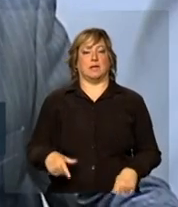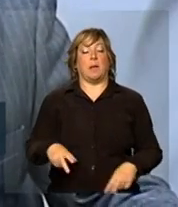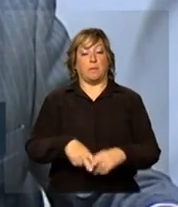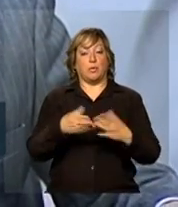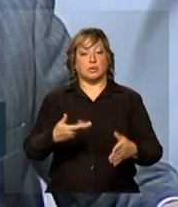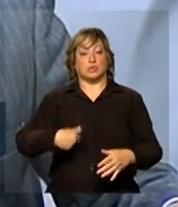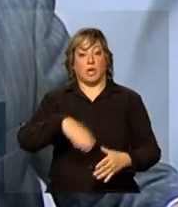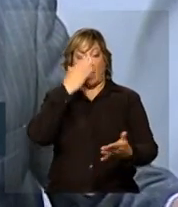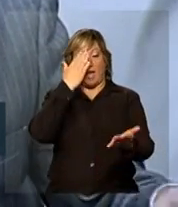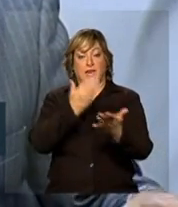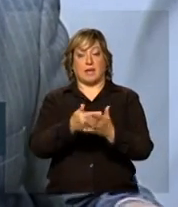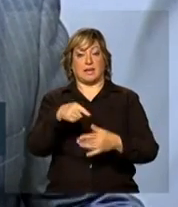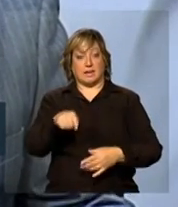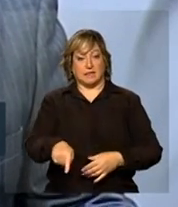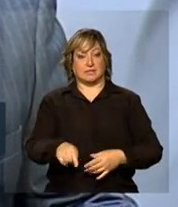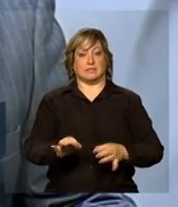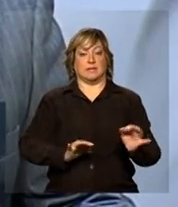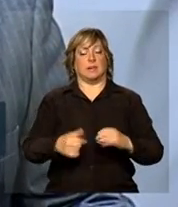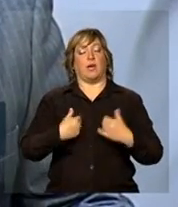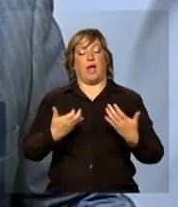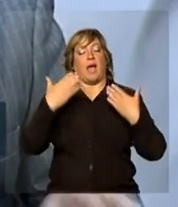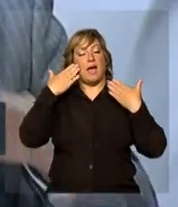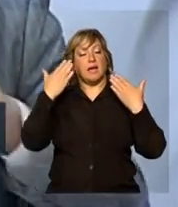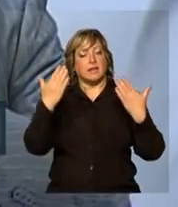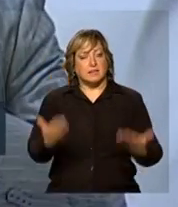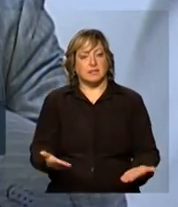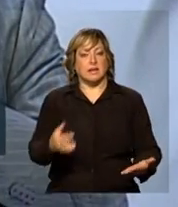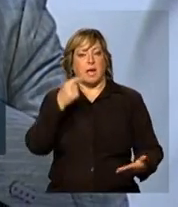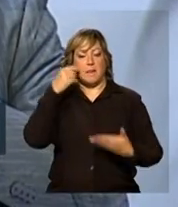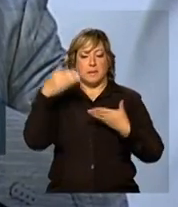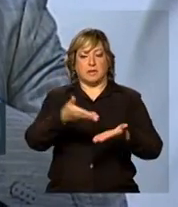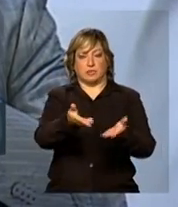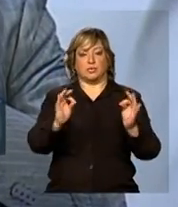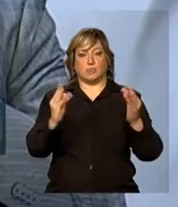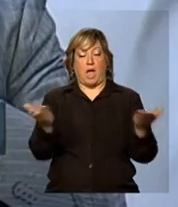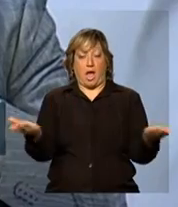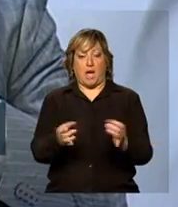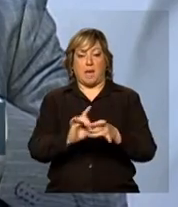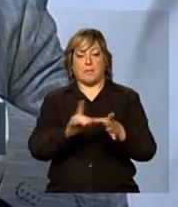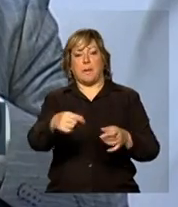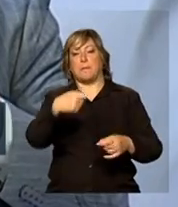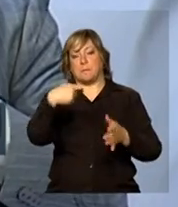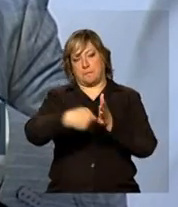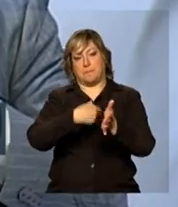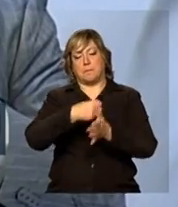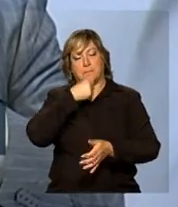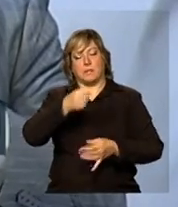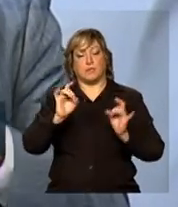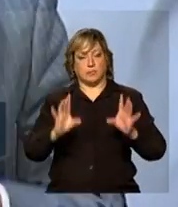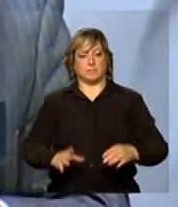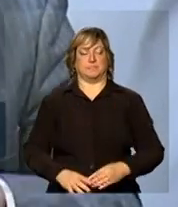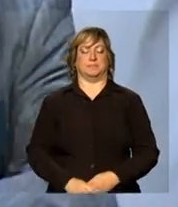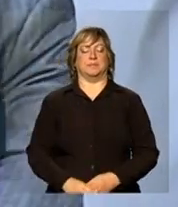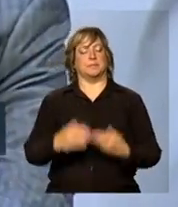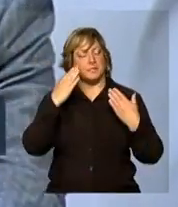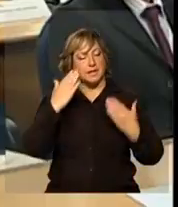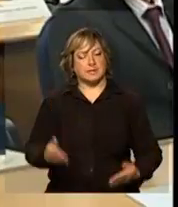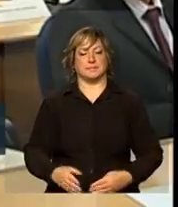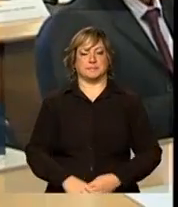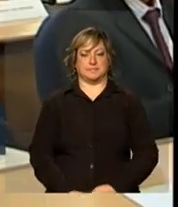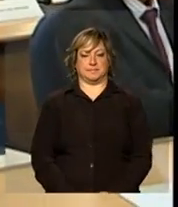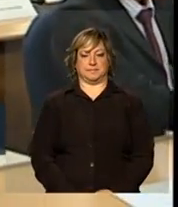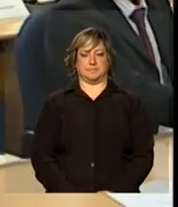de Transplante, e por isso quero agradecer aqui a presença de todos. E vamos abrir para as perguntas aí, é isso? Muito obrigado.